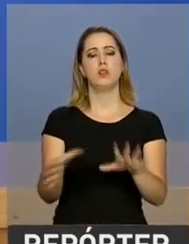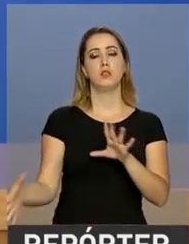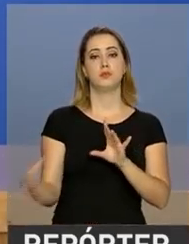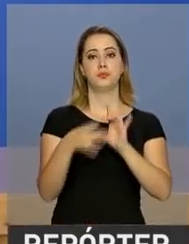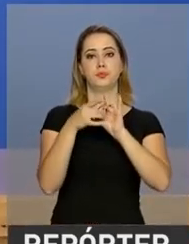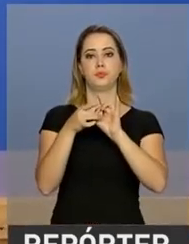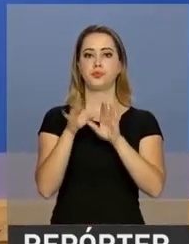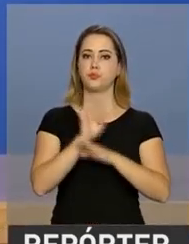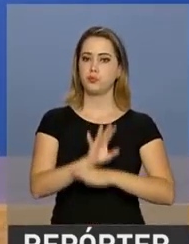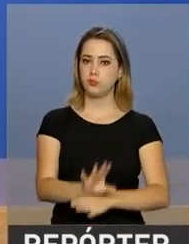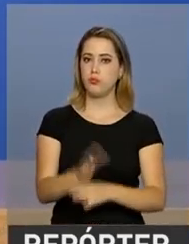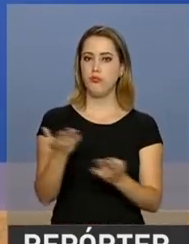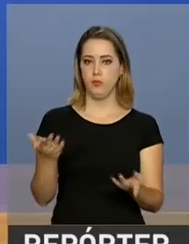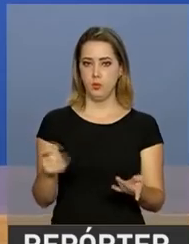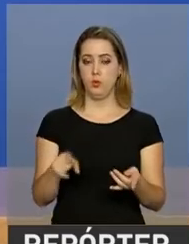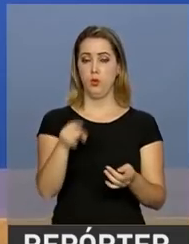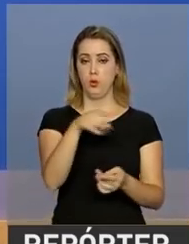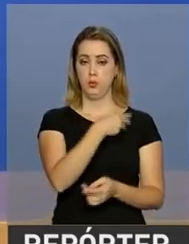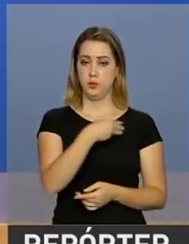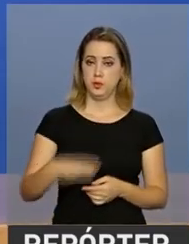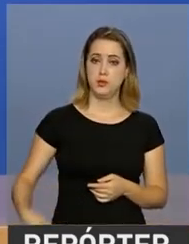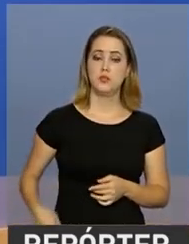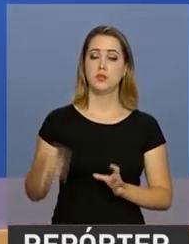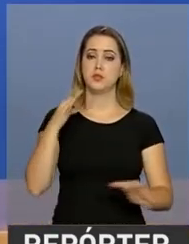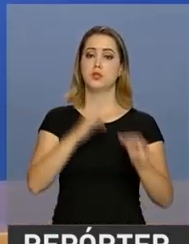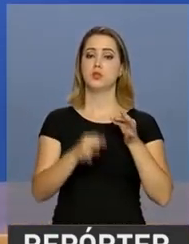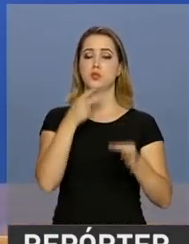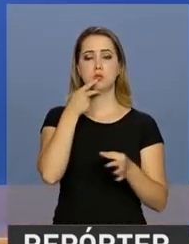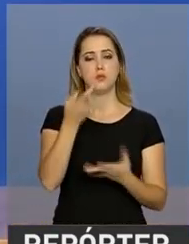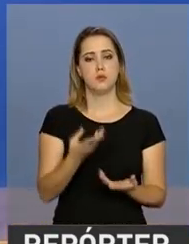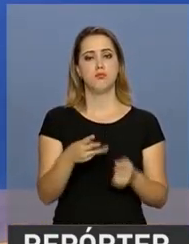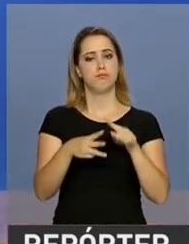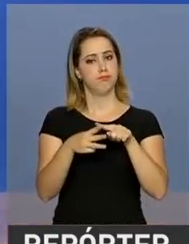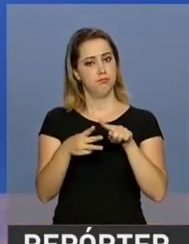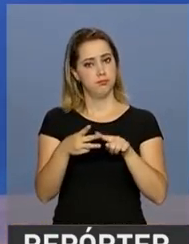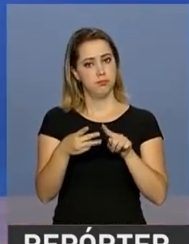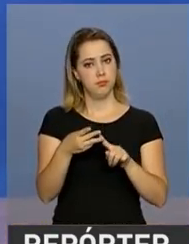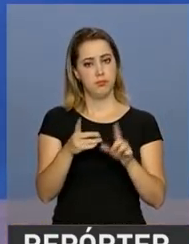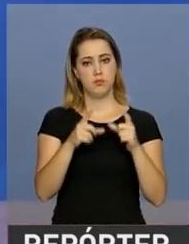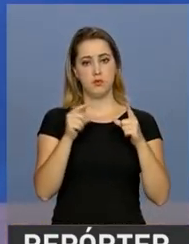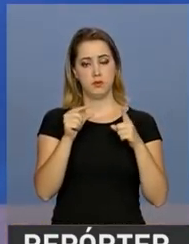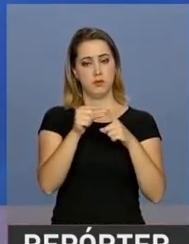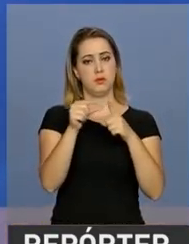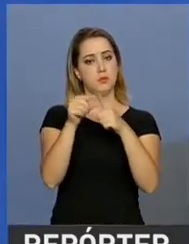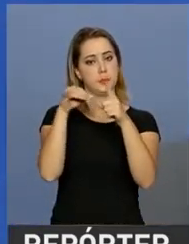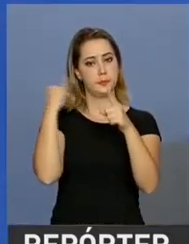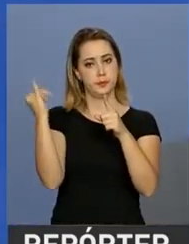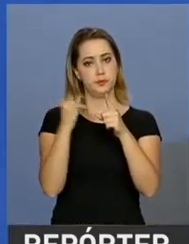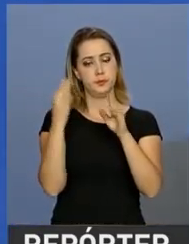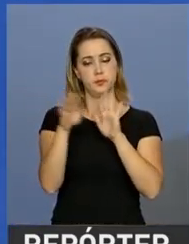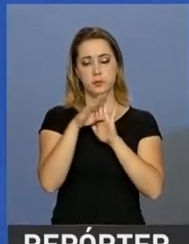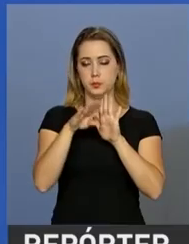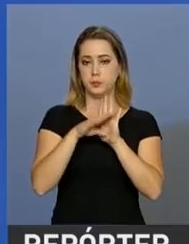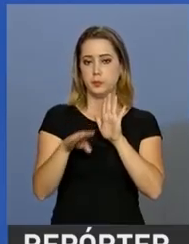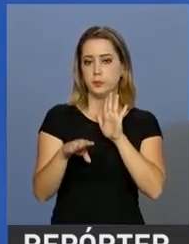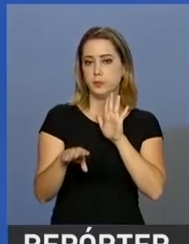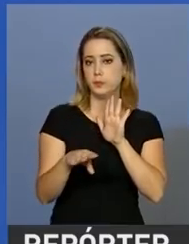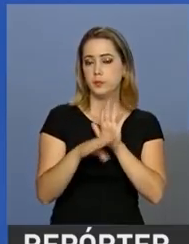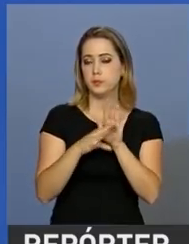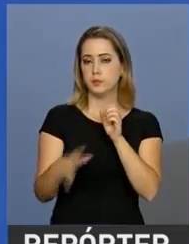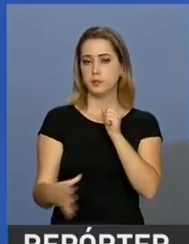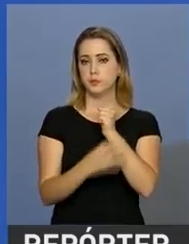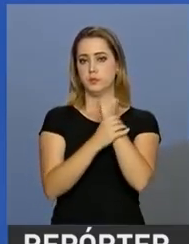colaboração segundo o ministro da Justiça Essas são as palavras de ordem do Plano Nacional de Segurança Pública A ideia é que os Estados